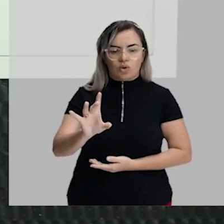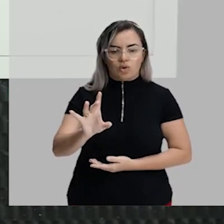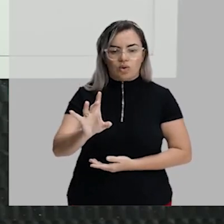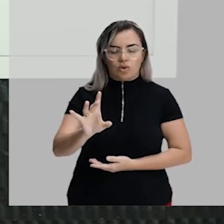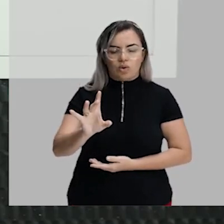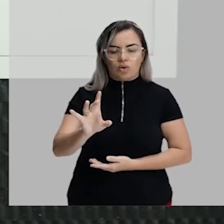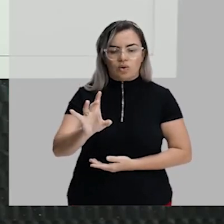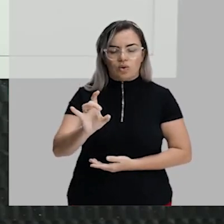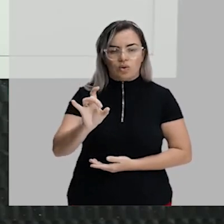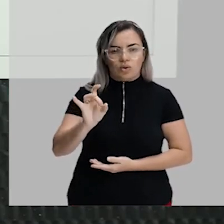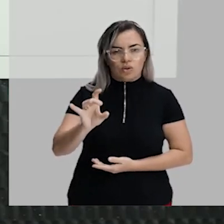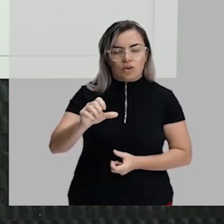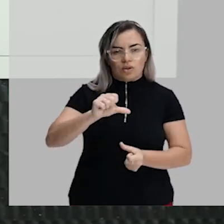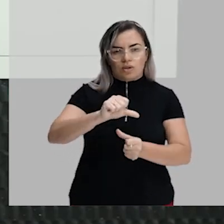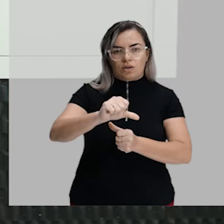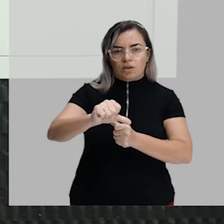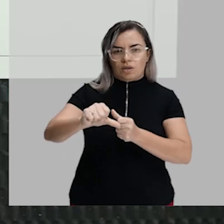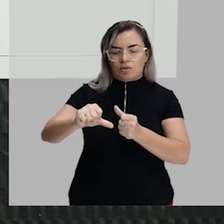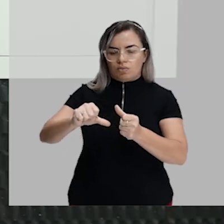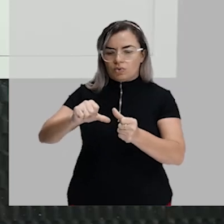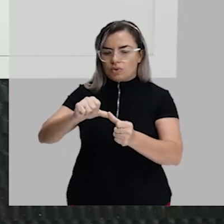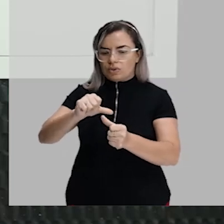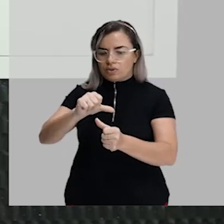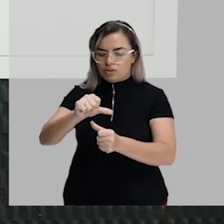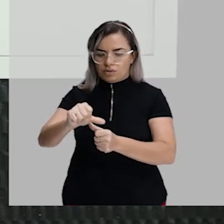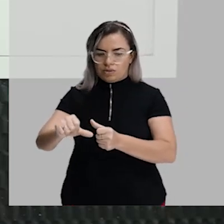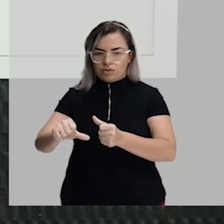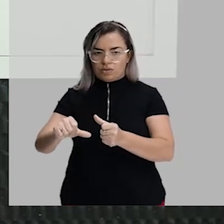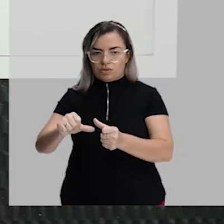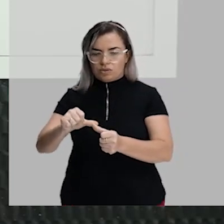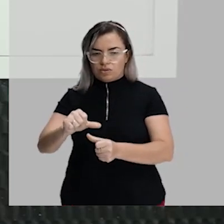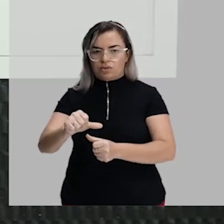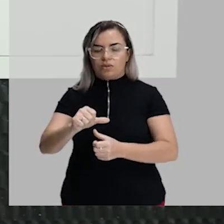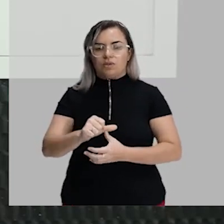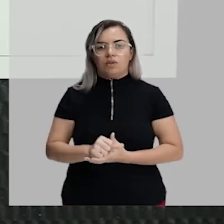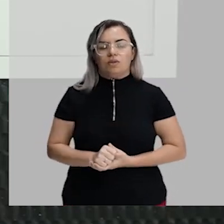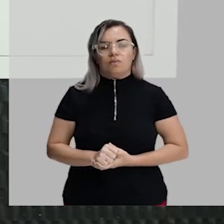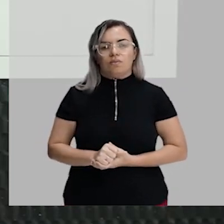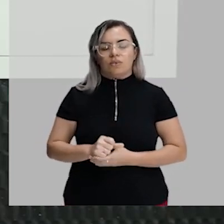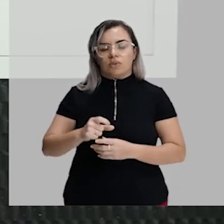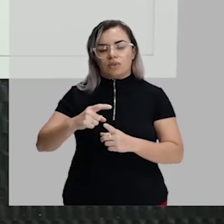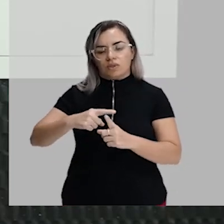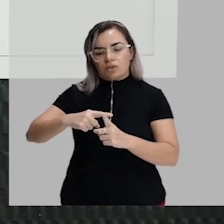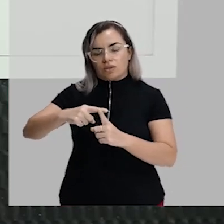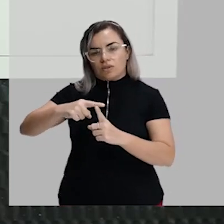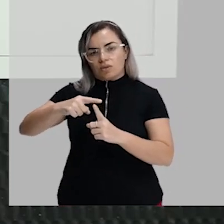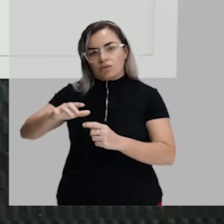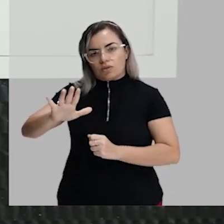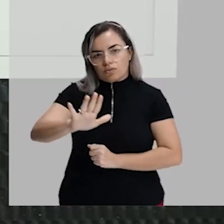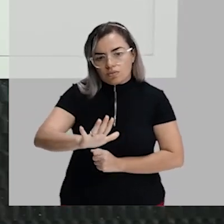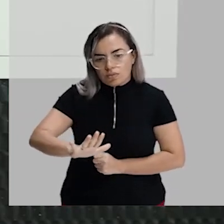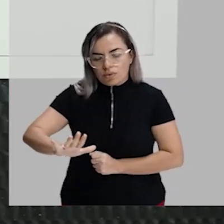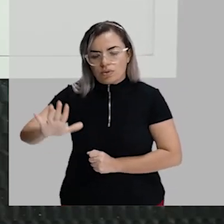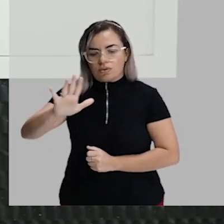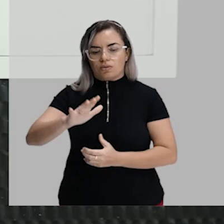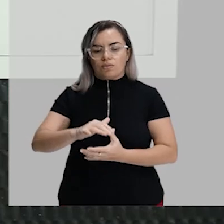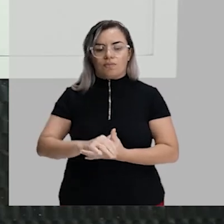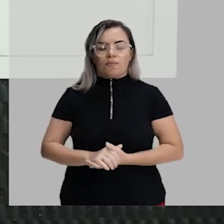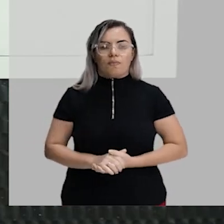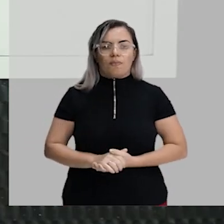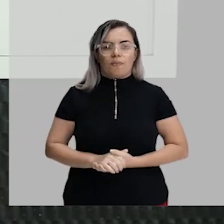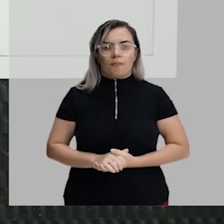exclusivamente para a mudança de estado. Se está utilizando exclusivamente para a mudança de